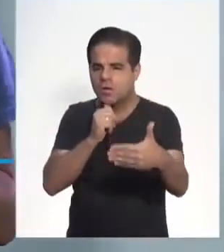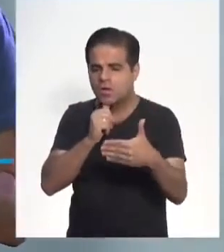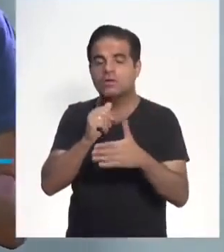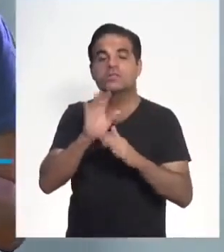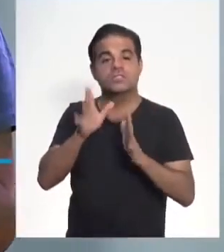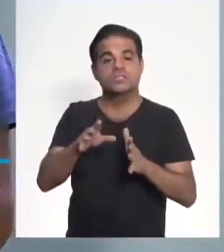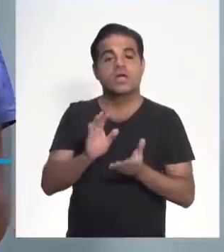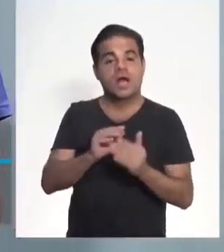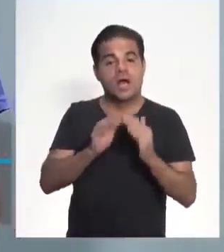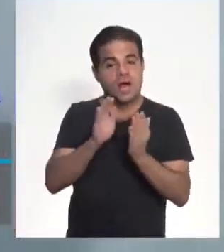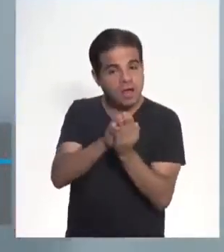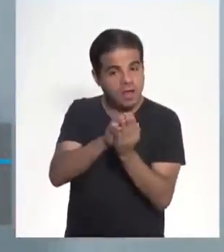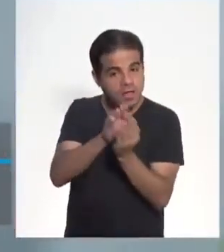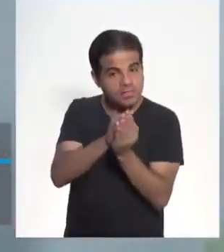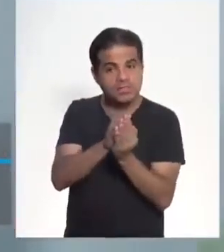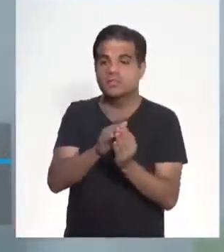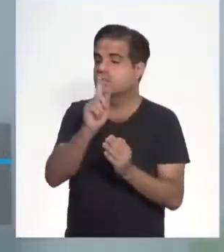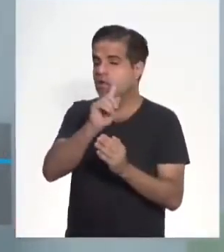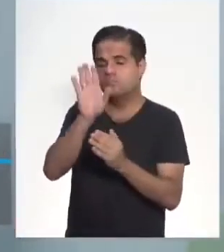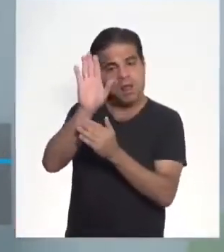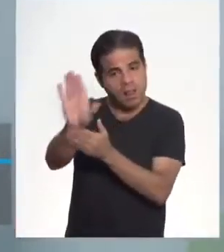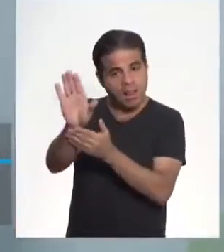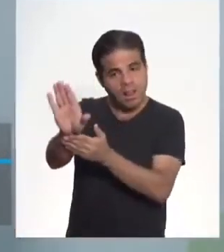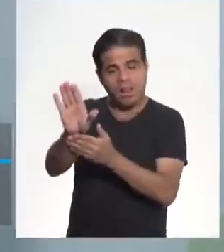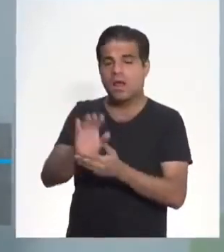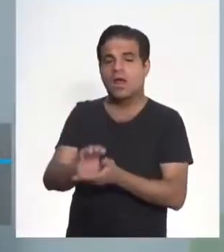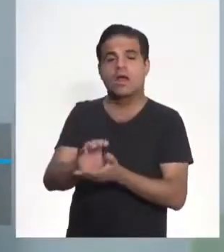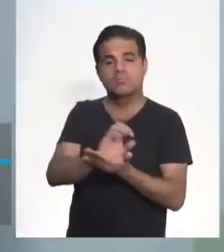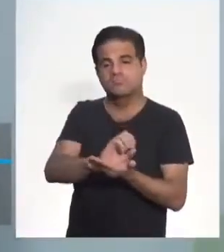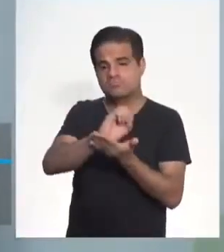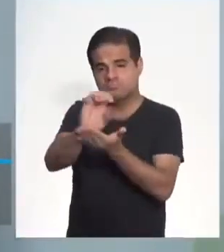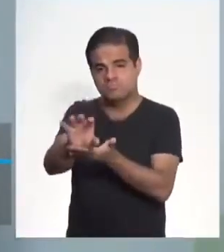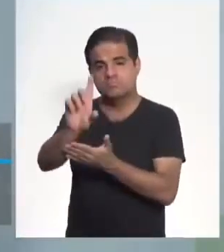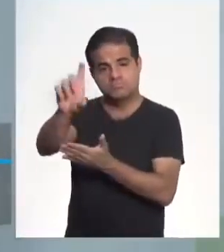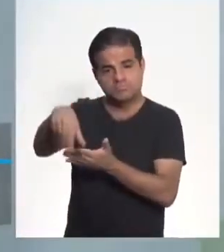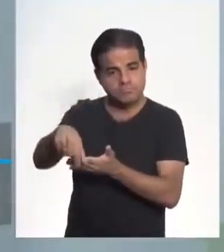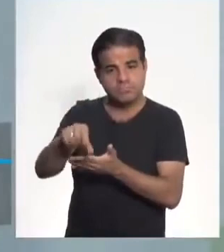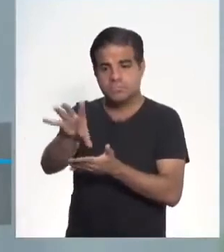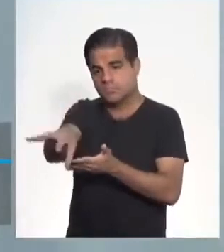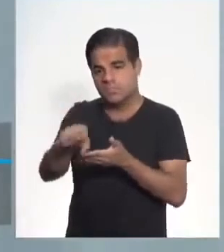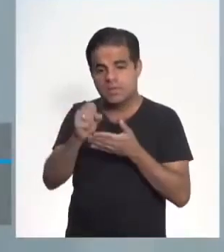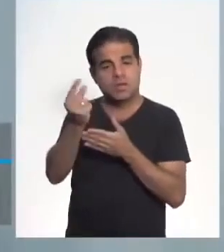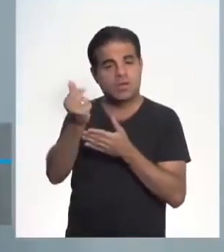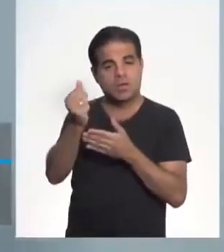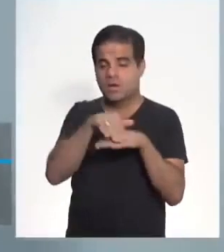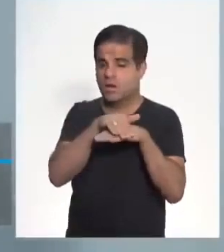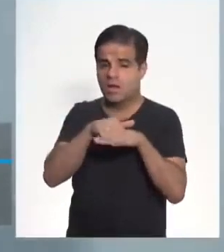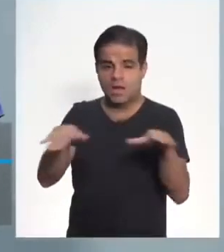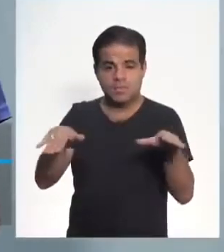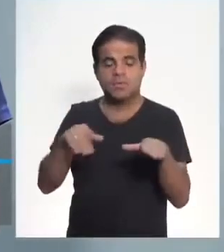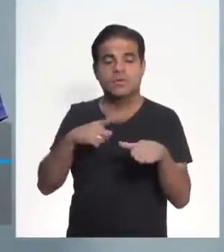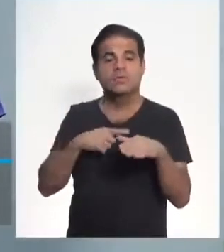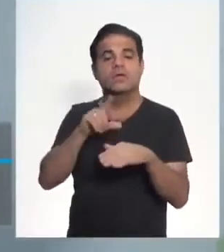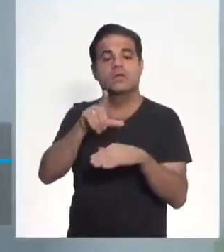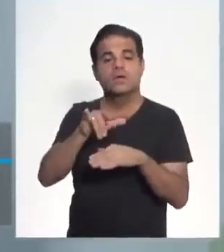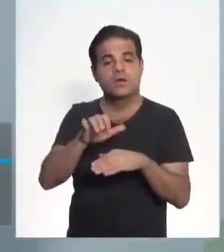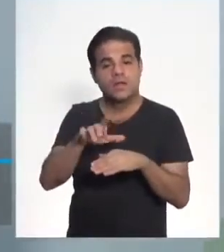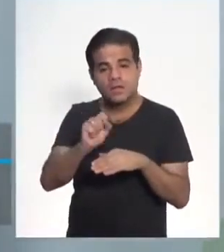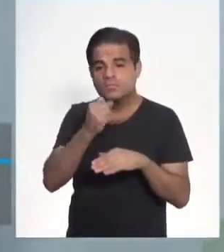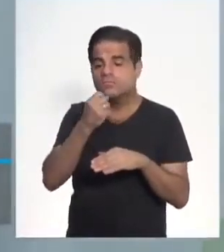Já a caderneta de poupança, não, né? Ela está lá, eu passo o cartão, tiro o valor, pronto. Então, ela tem uma liquidez